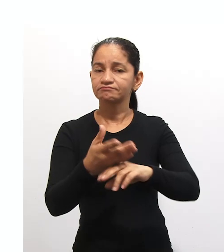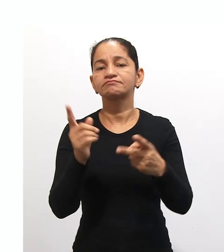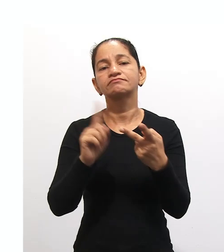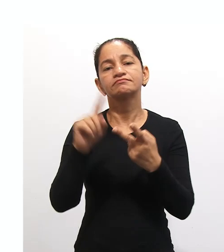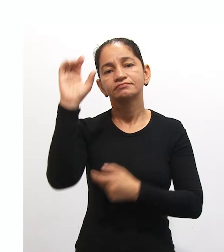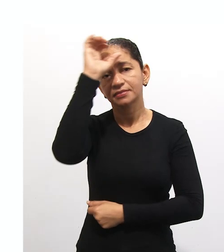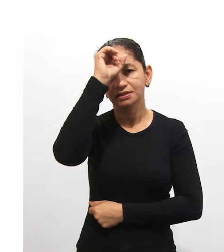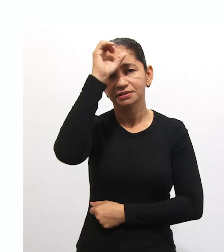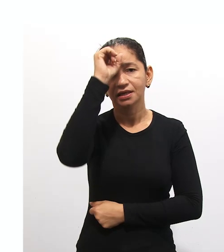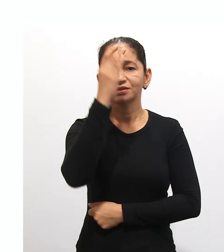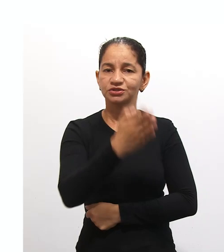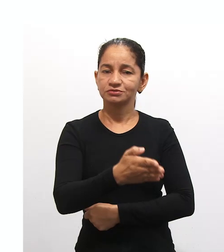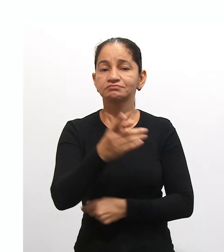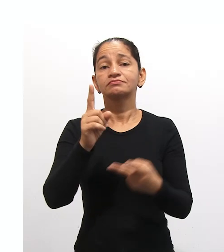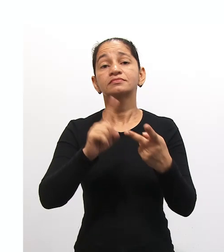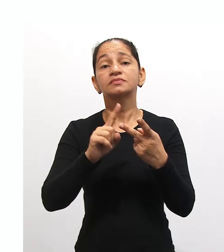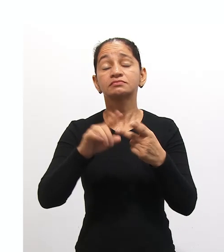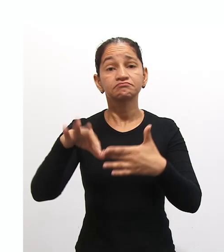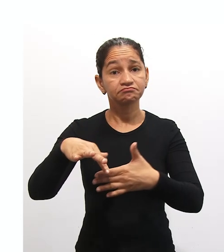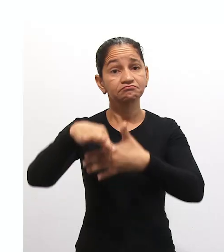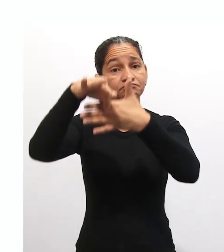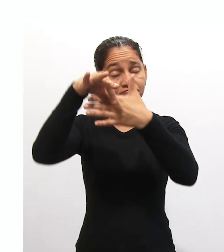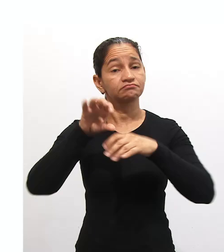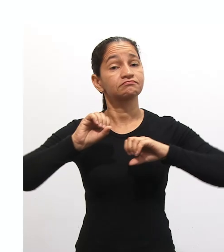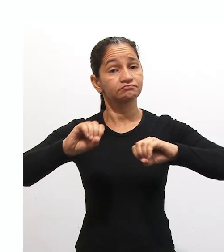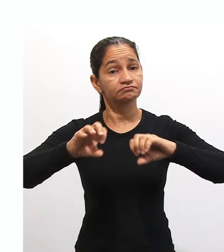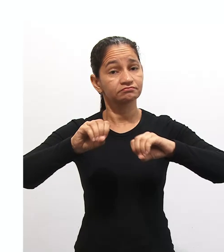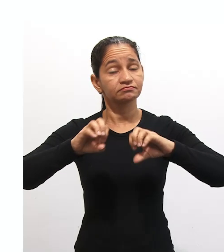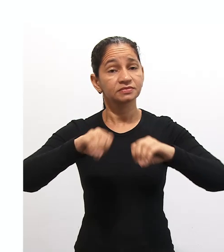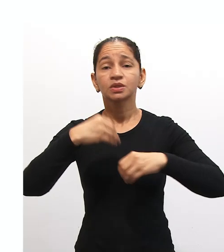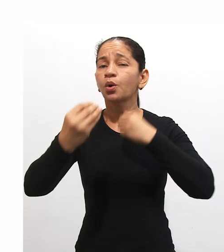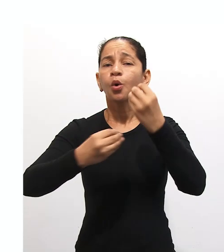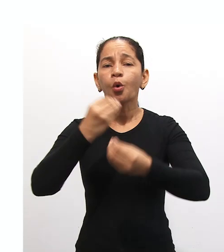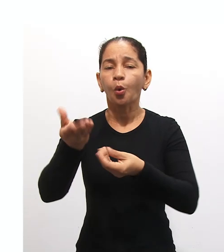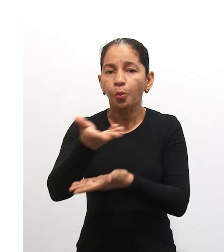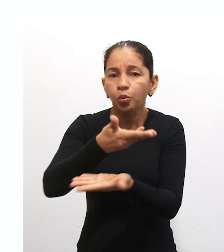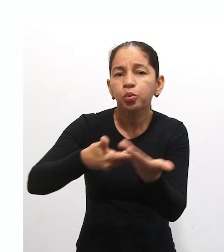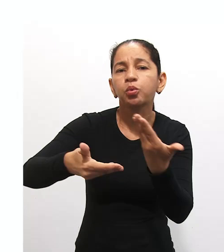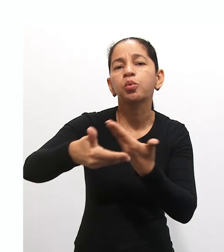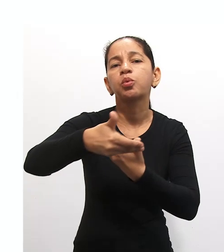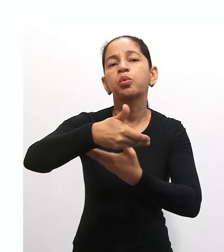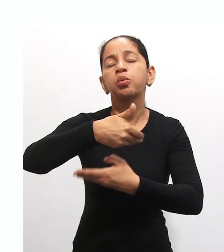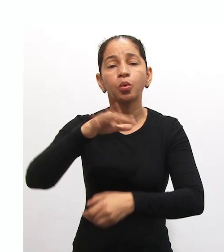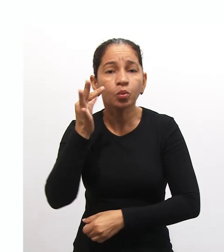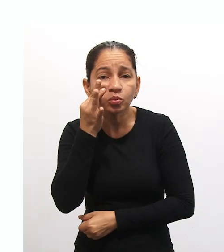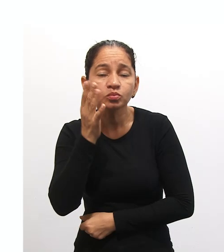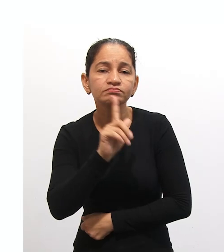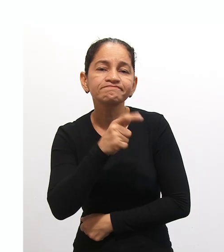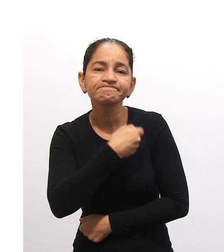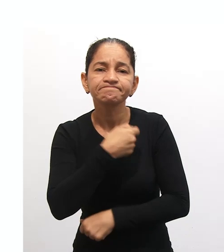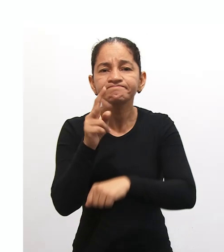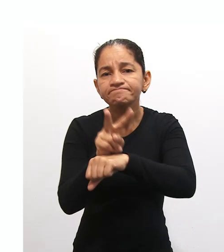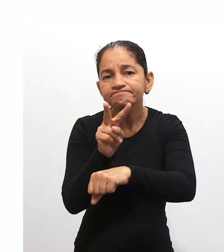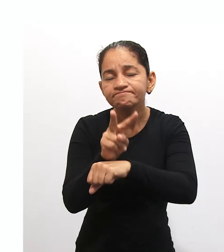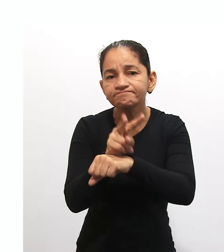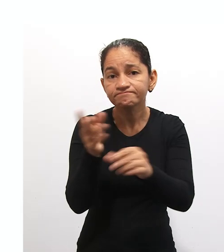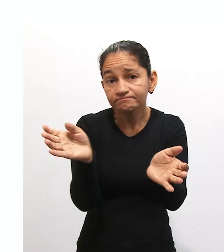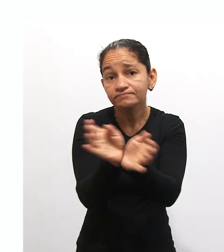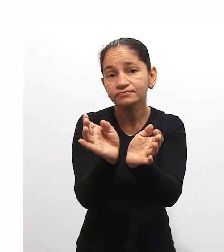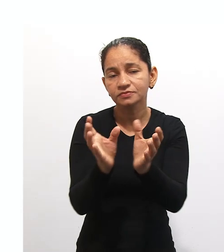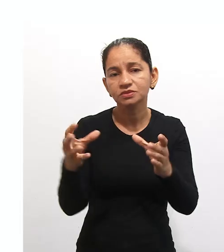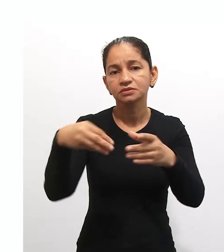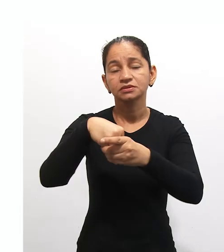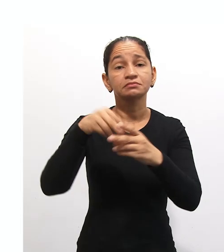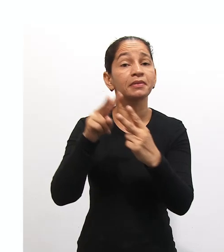aprendizagem. Vamos abordar também a liderança educacional, forma de influenciar, inspirar e orientar equipes em